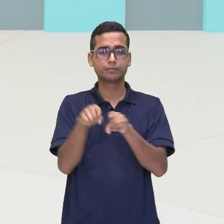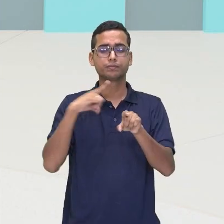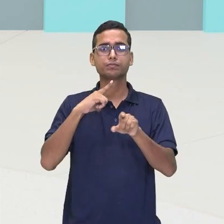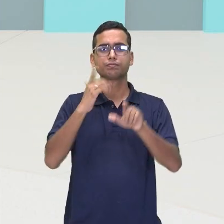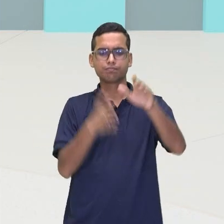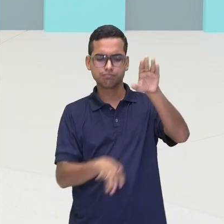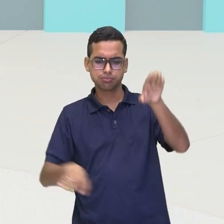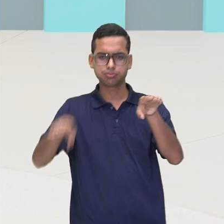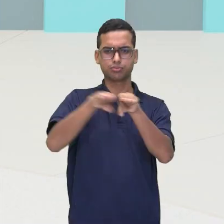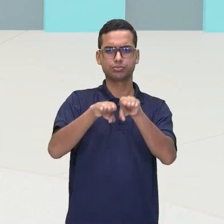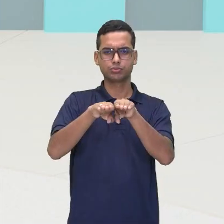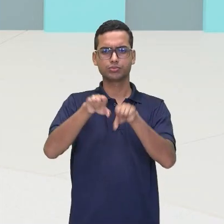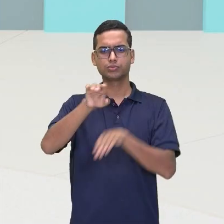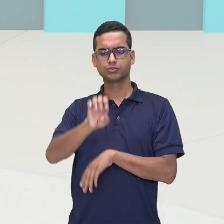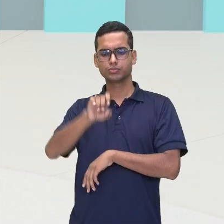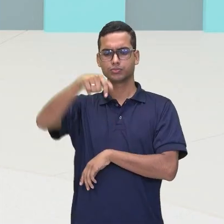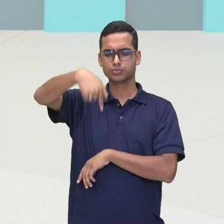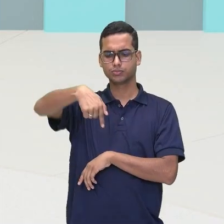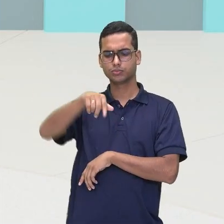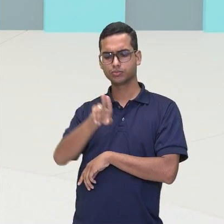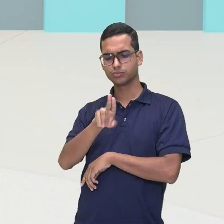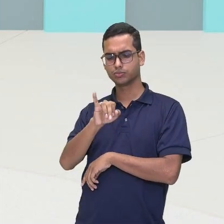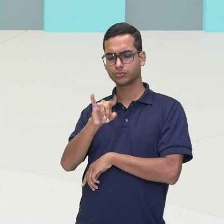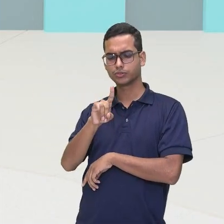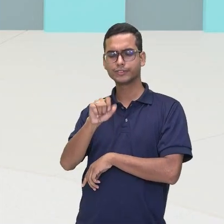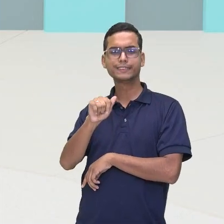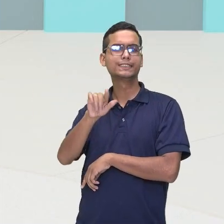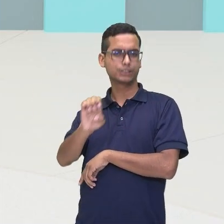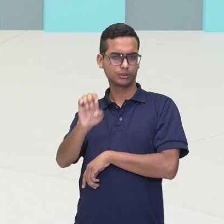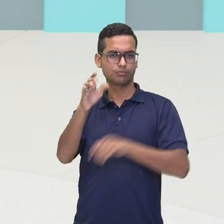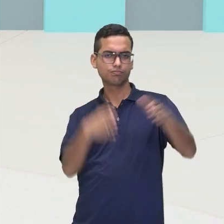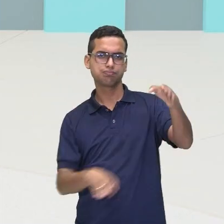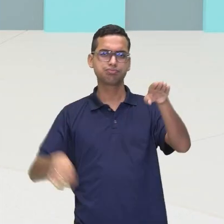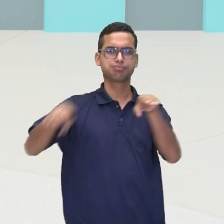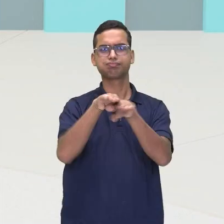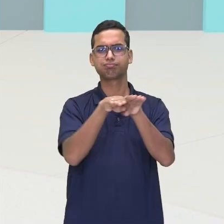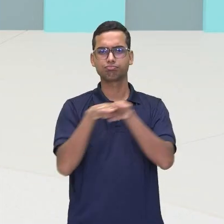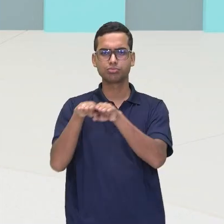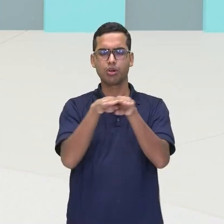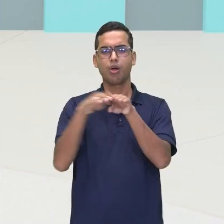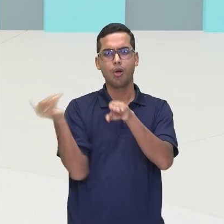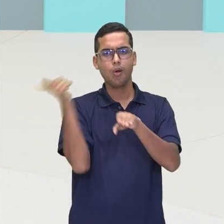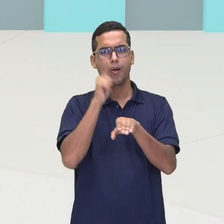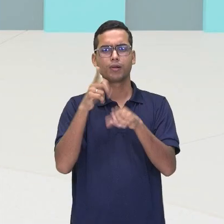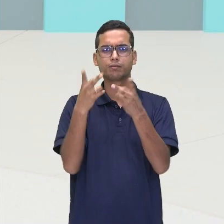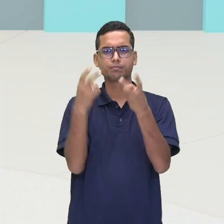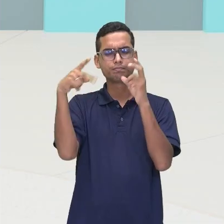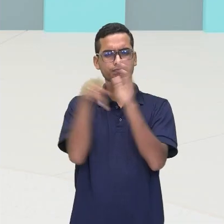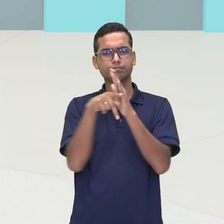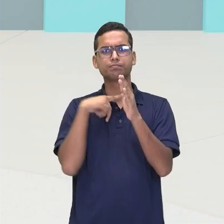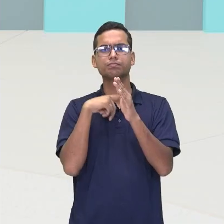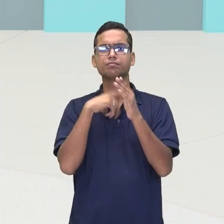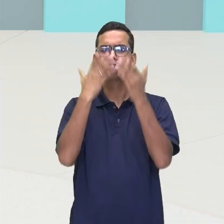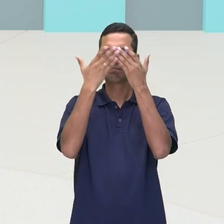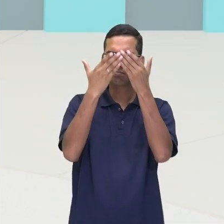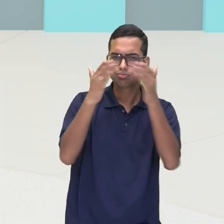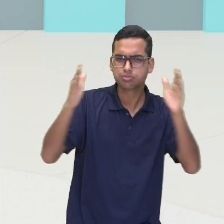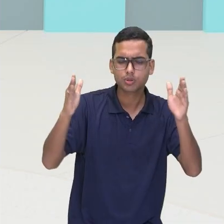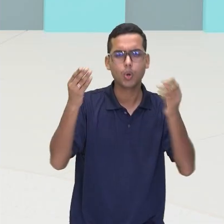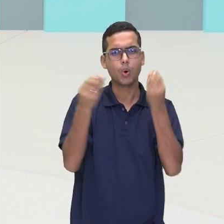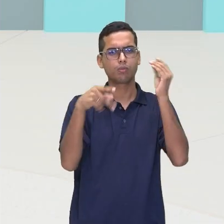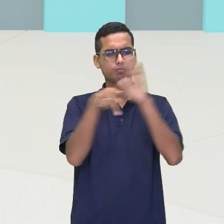equidade. Porém, estamos tendo esse olhar muito amplo para o corpo,